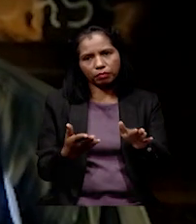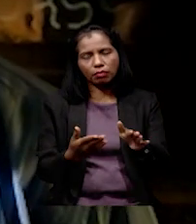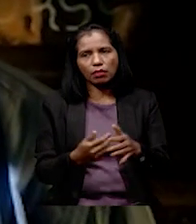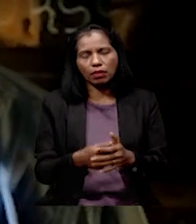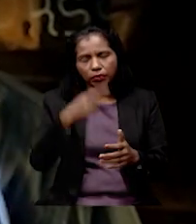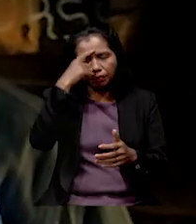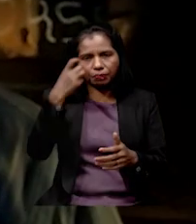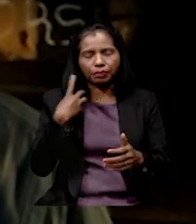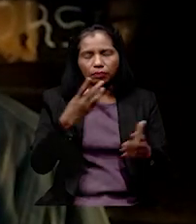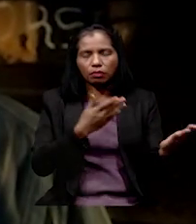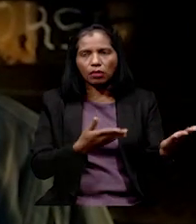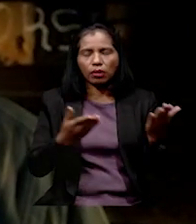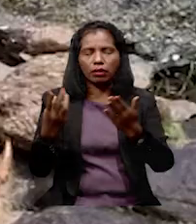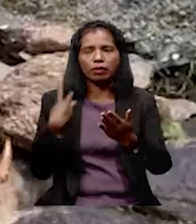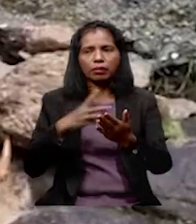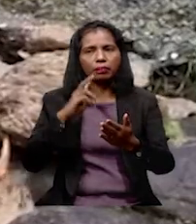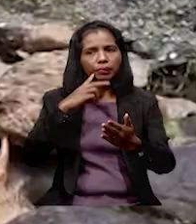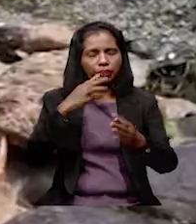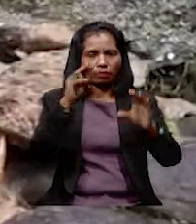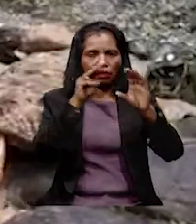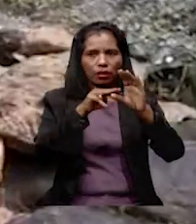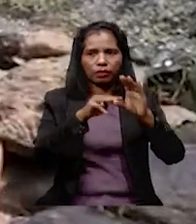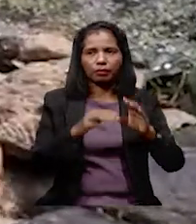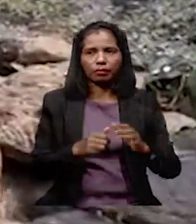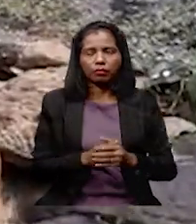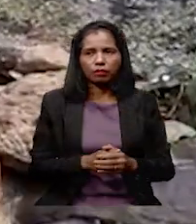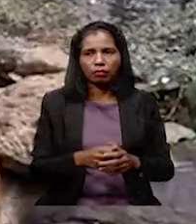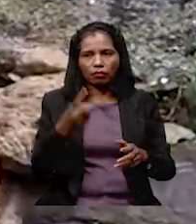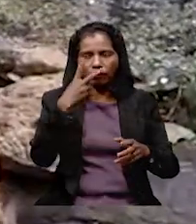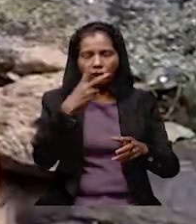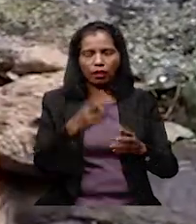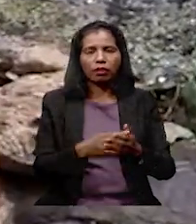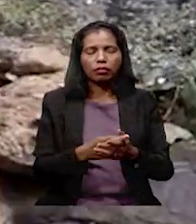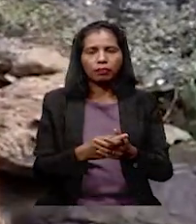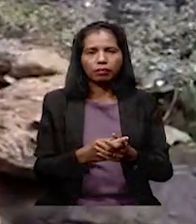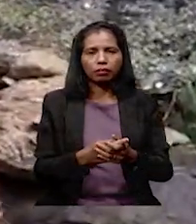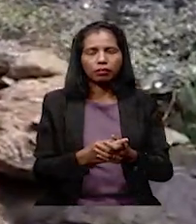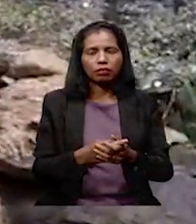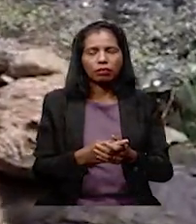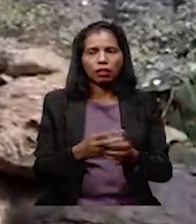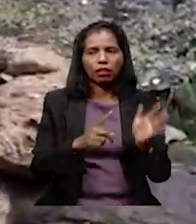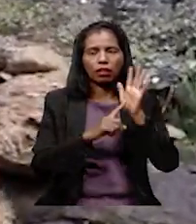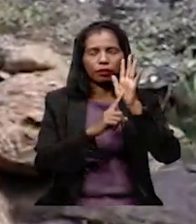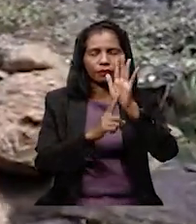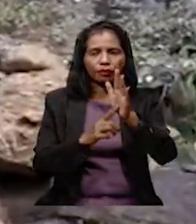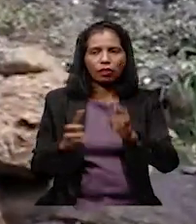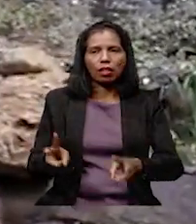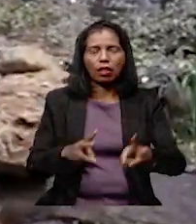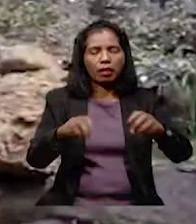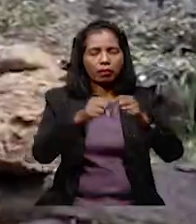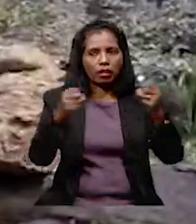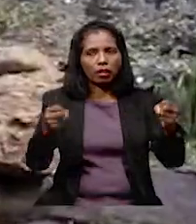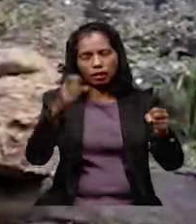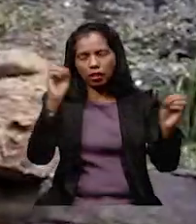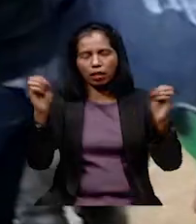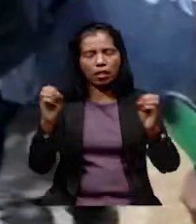atuba loram ne moro sireba merkar observação radio comunidade moloko mobisi a refere a tudo dalang nebe kotu tambala iha